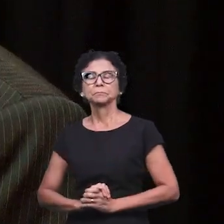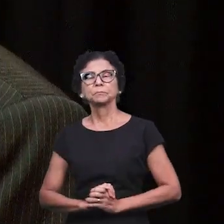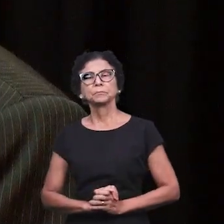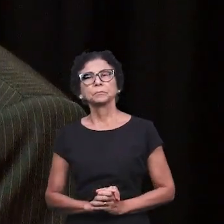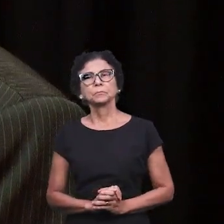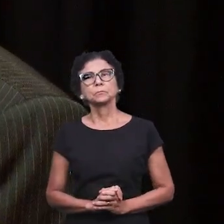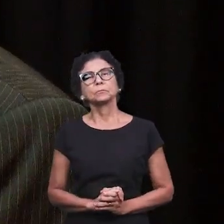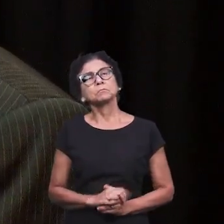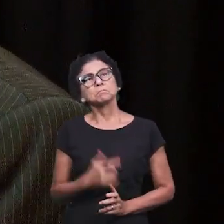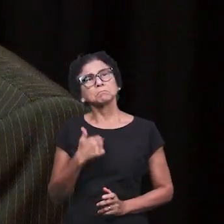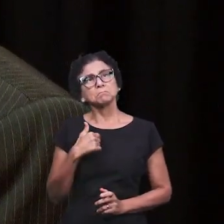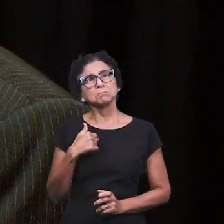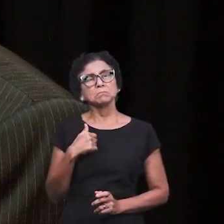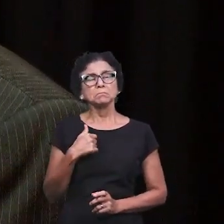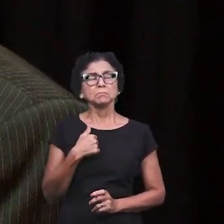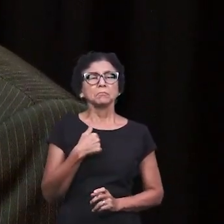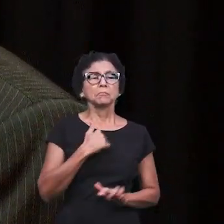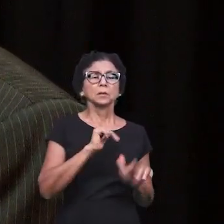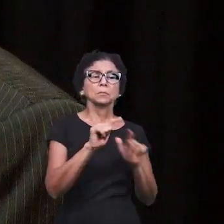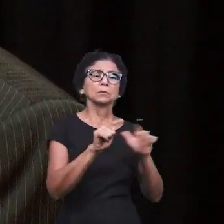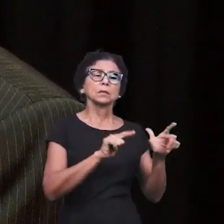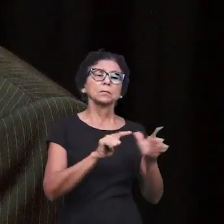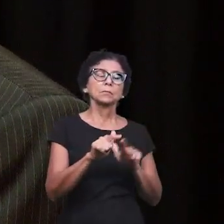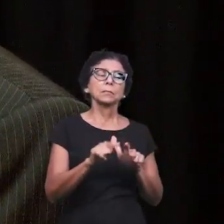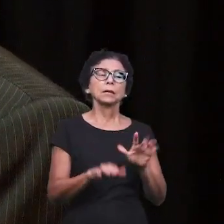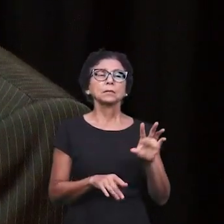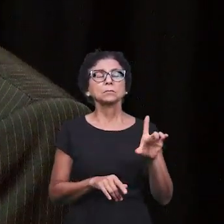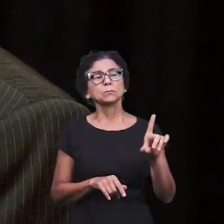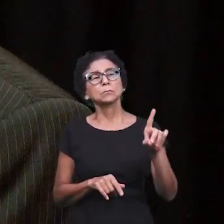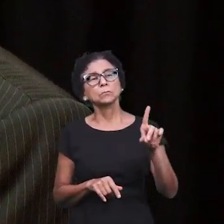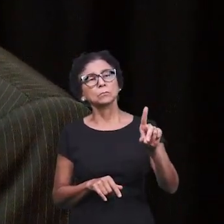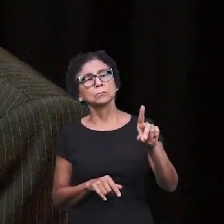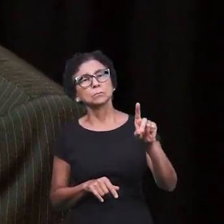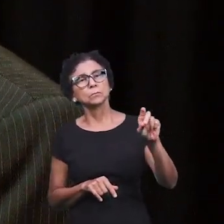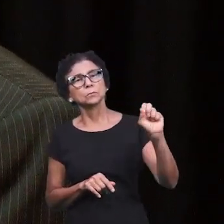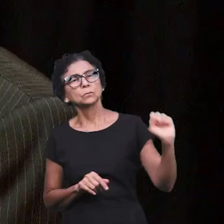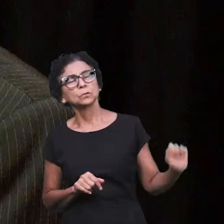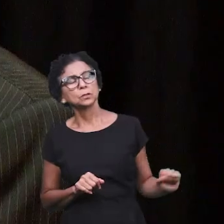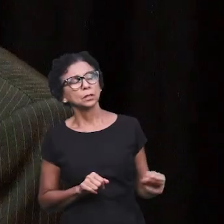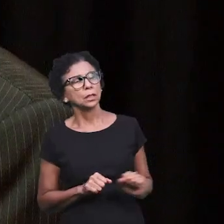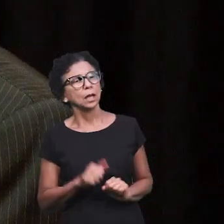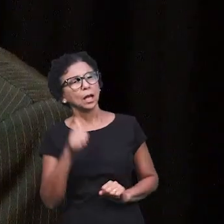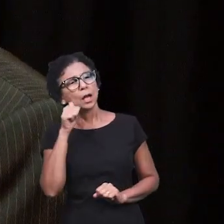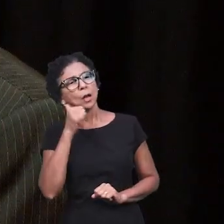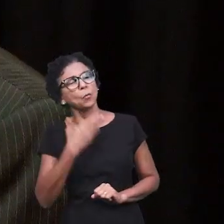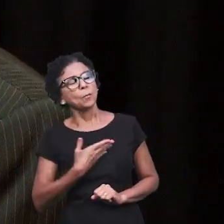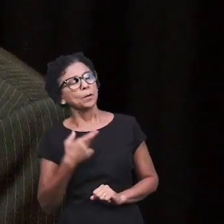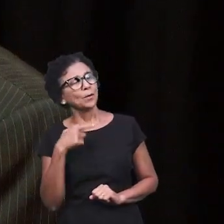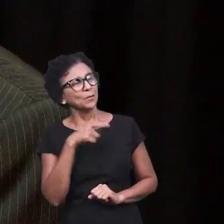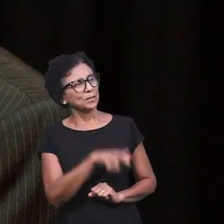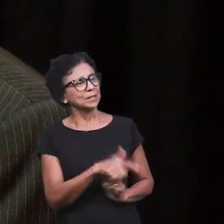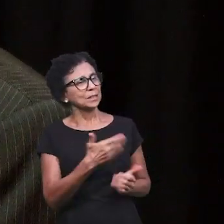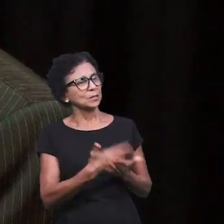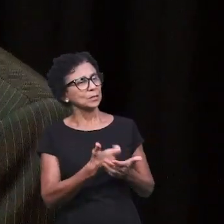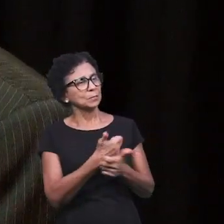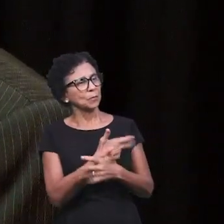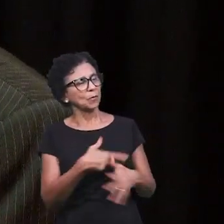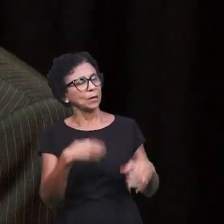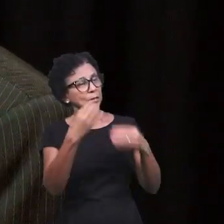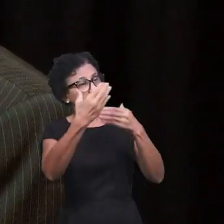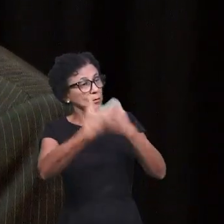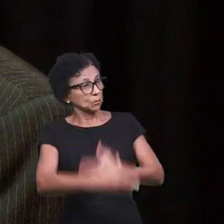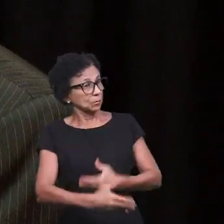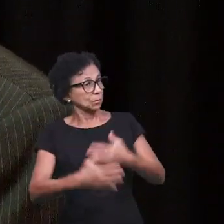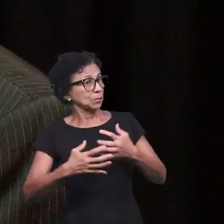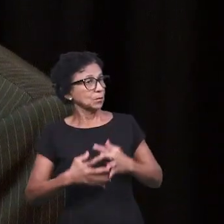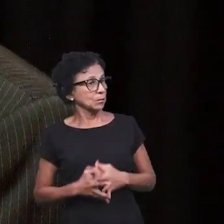eu usava as bibliotecas da cidade de Sobradinho. Estava eu lá no meu trabalho um dia, e uma colega comentou, né? Olha, você está